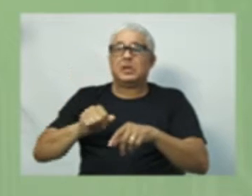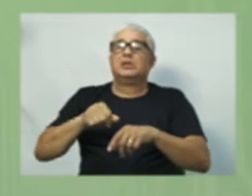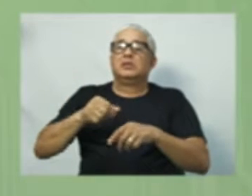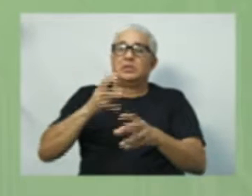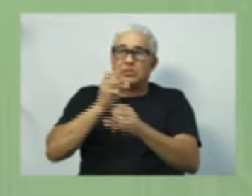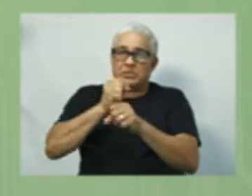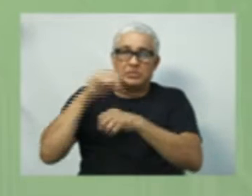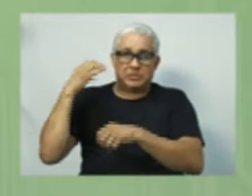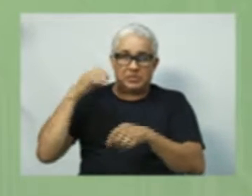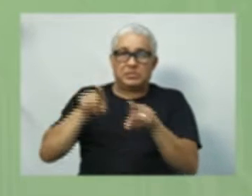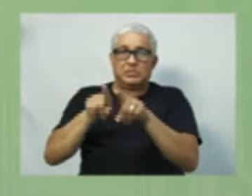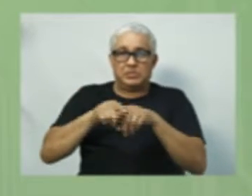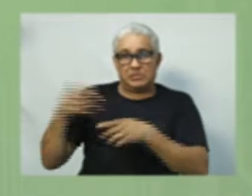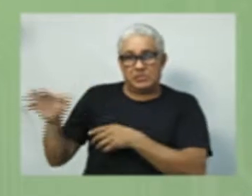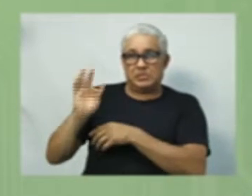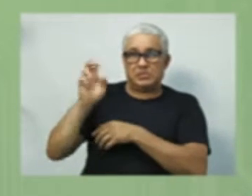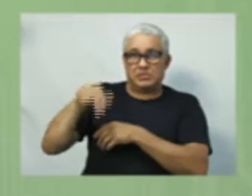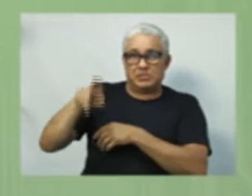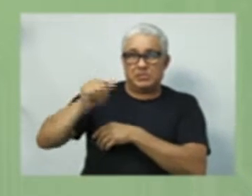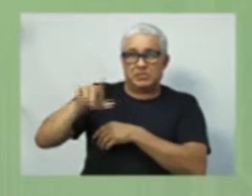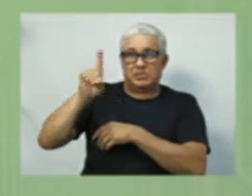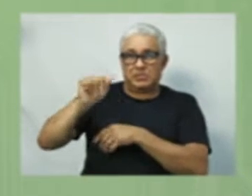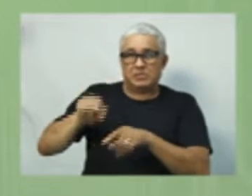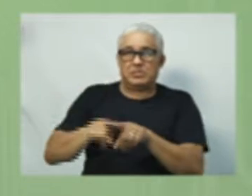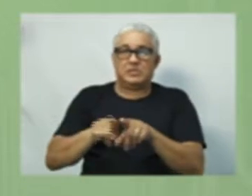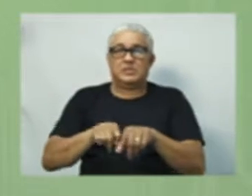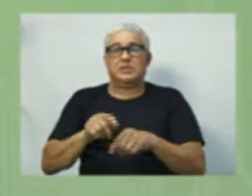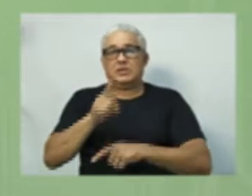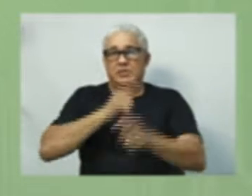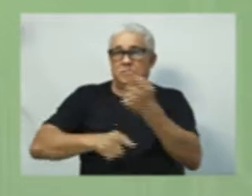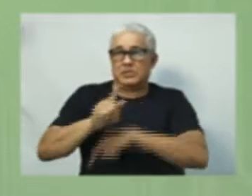Matemática, especialização em Tecnologia, Gestão Pública,